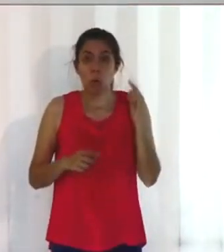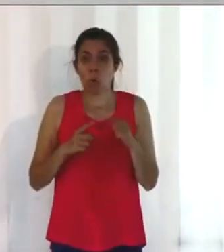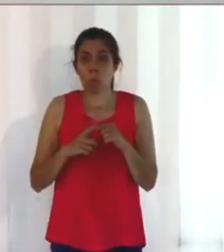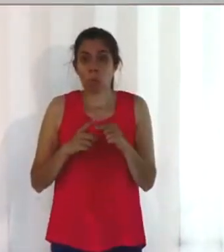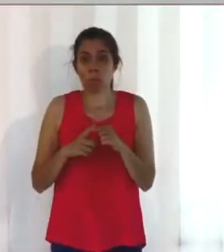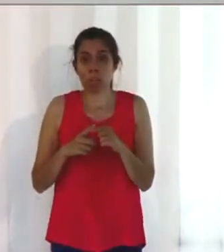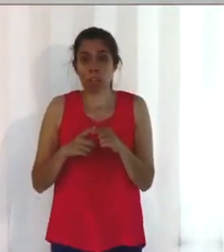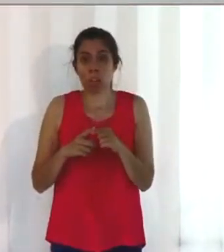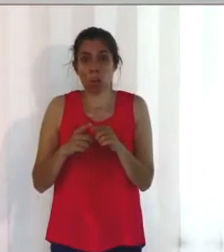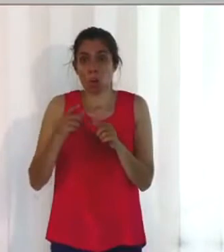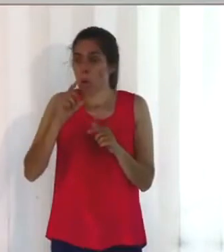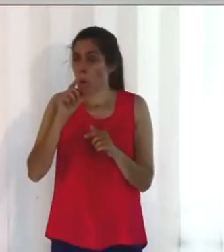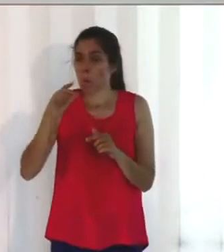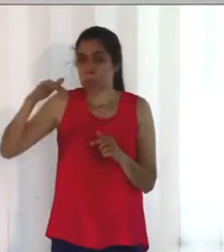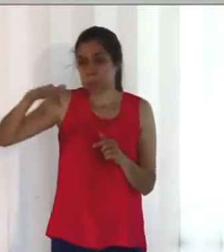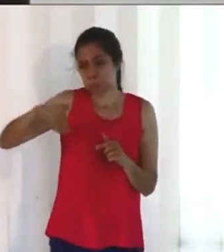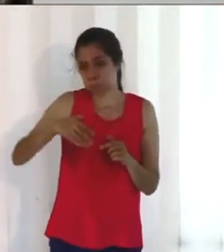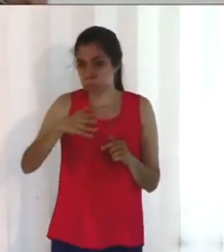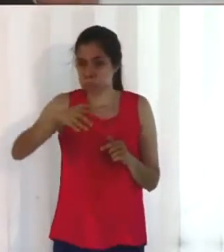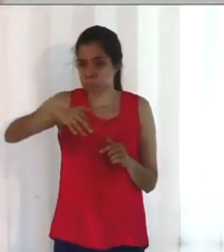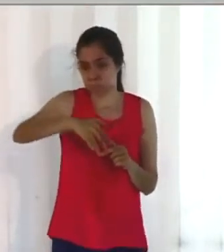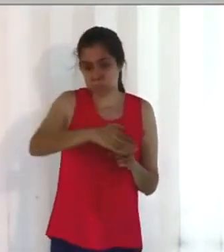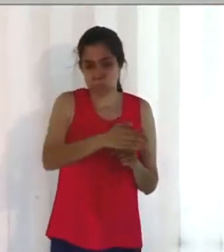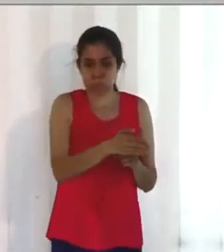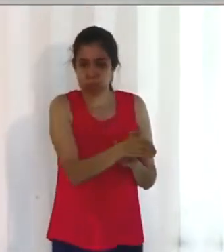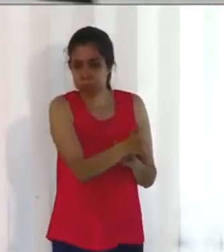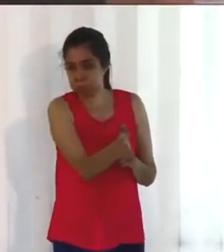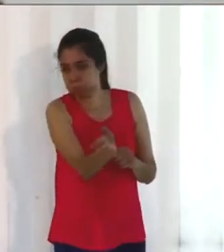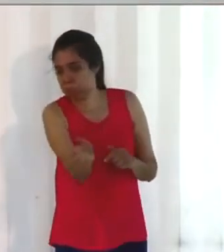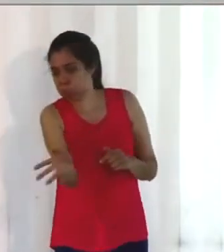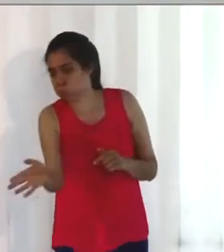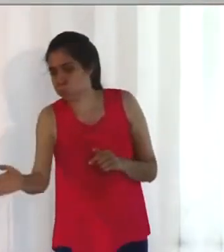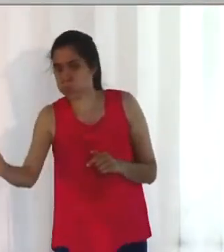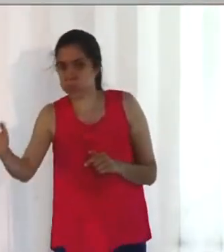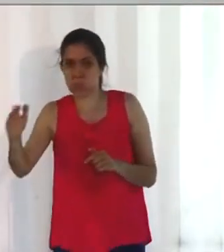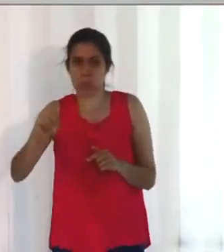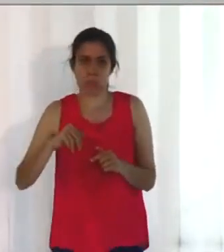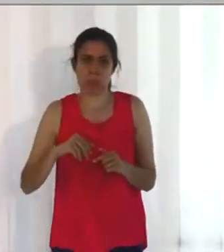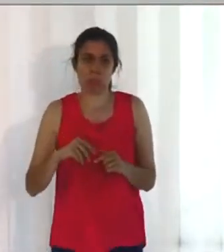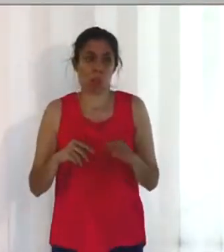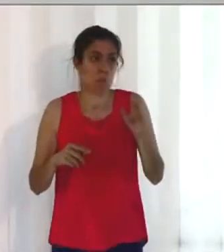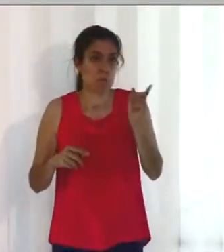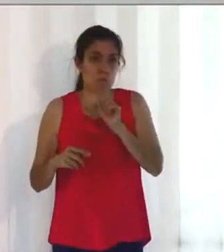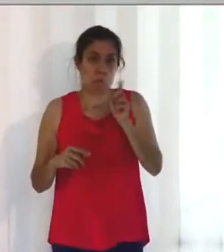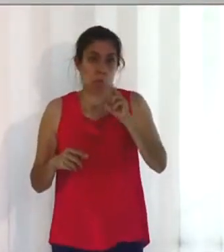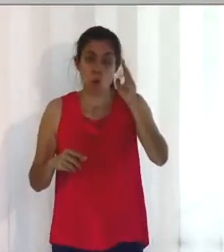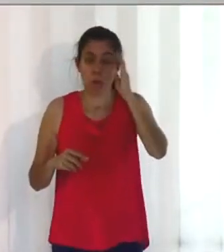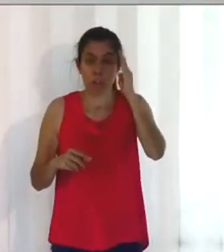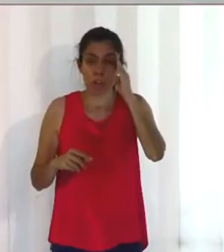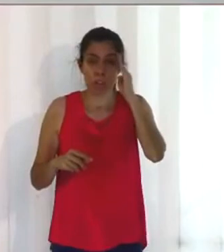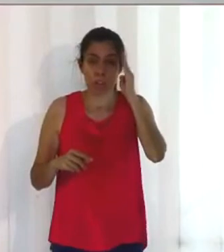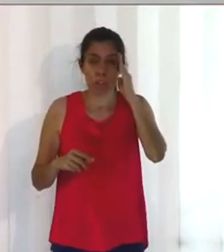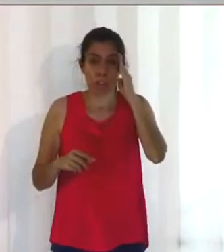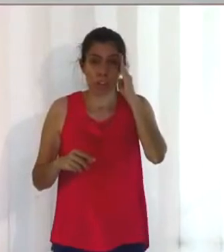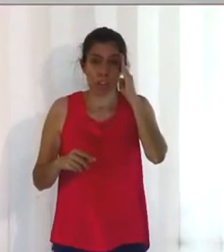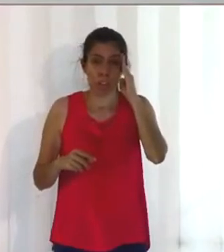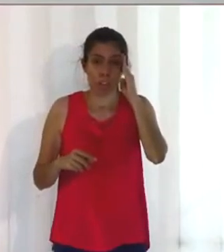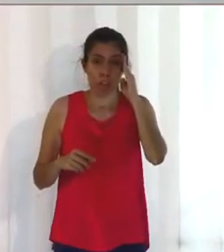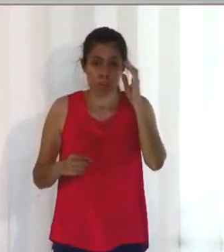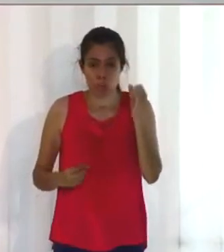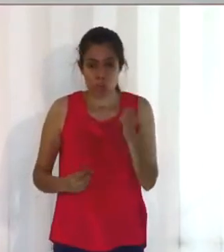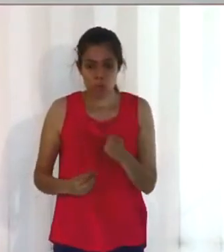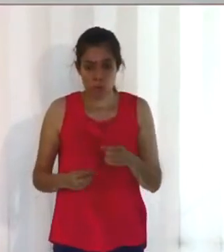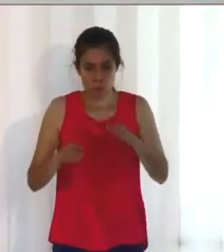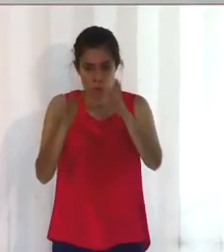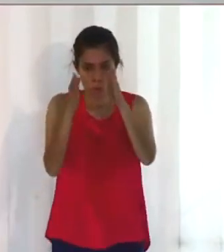Pompeia, como nós não entendemos uma pandemia generalizada, mas nós precisamos aprender